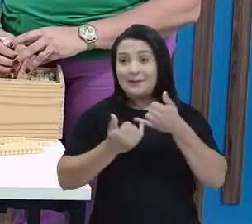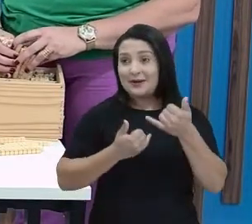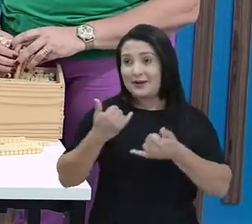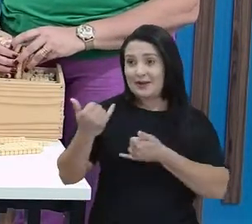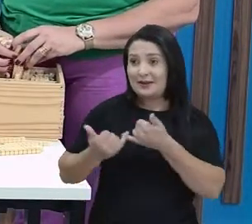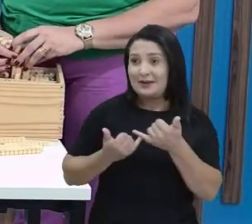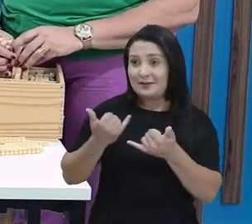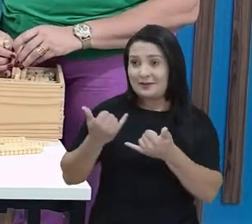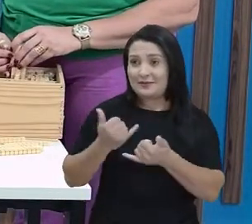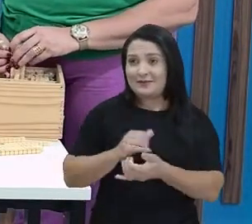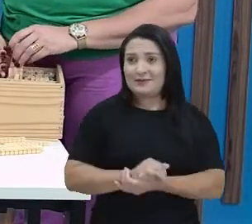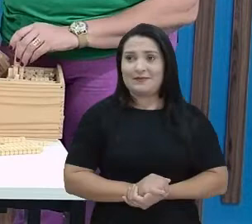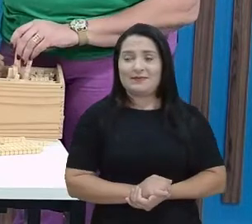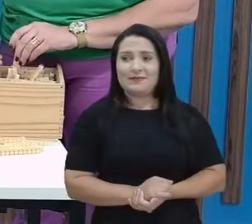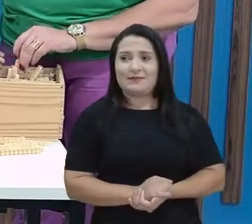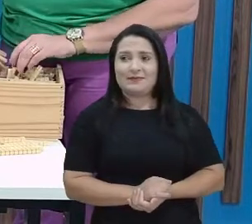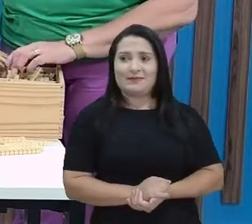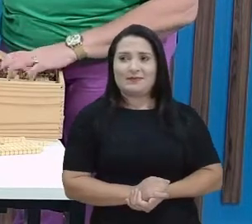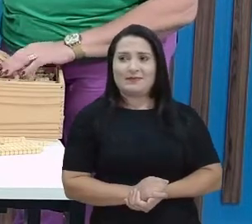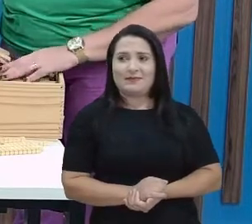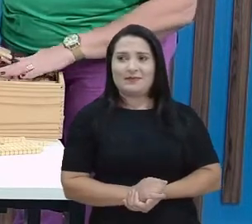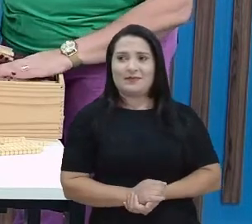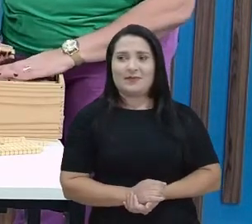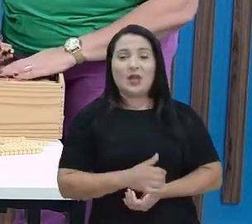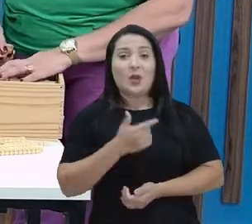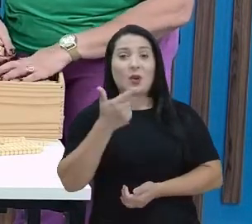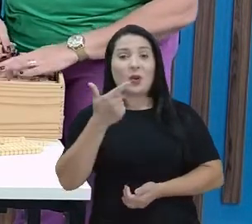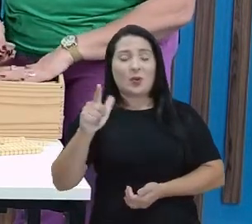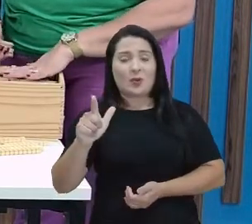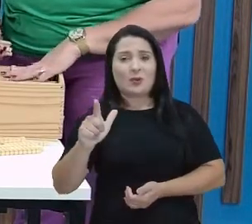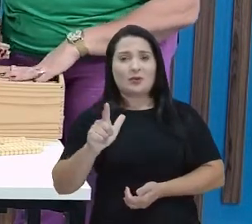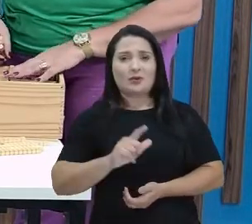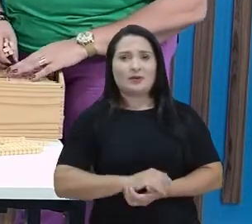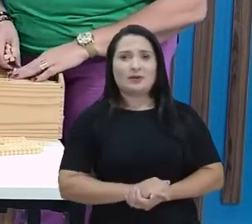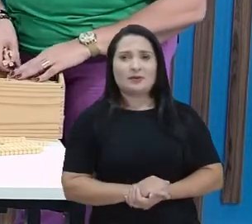as fichinhas aqui, olha. Outra forma que a gente pode